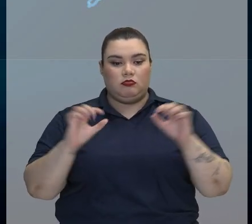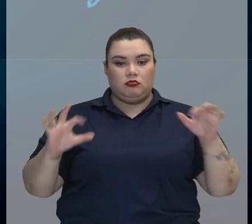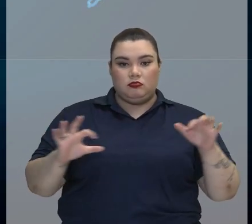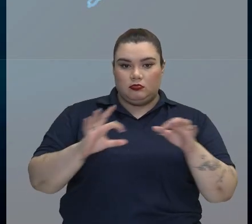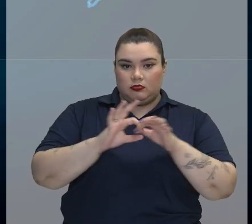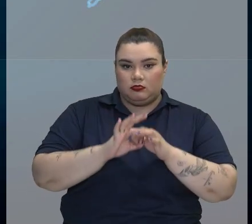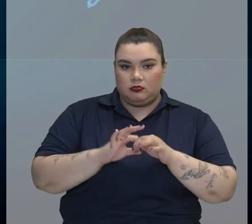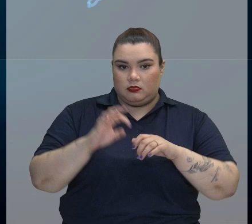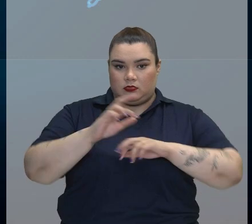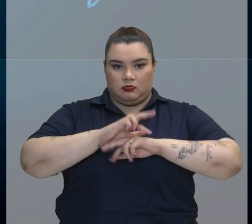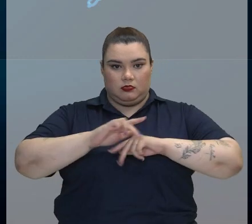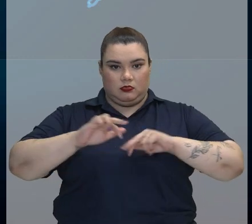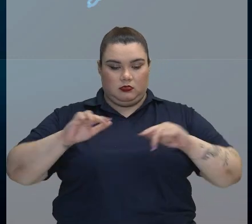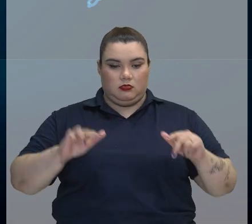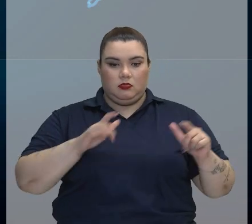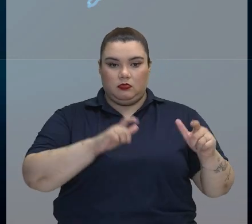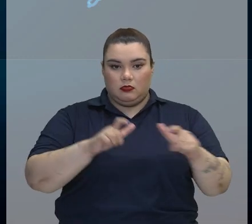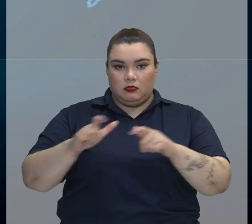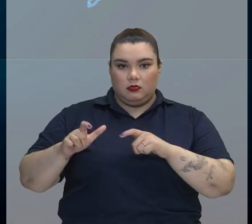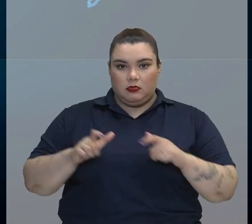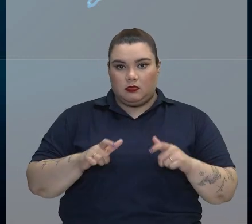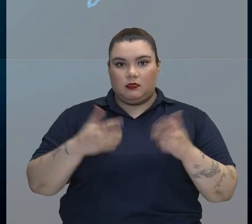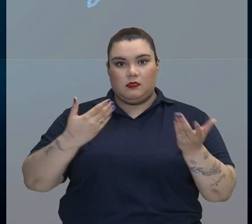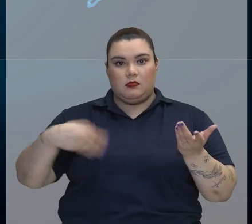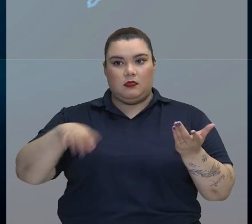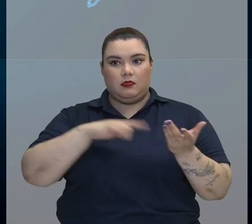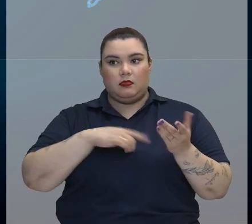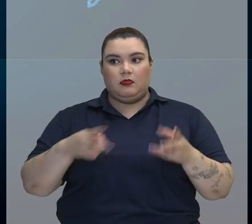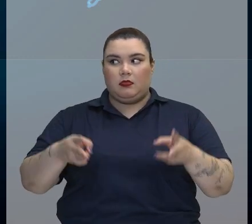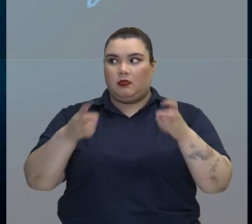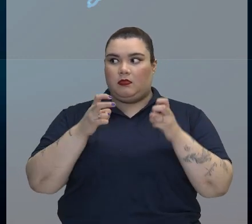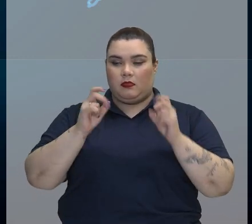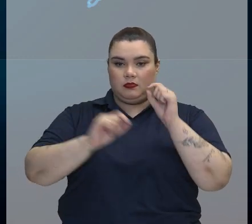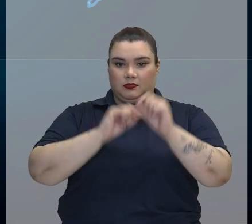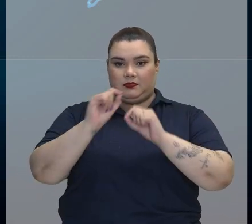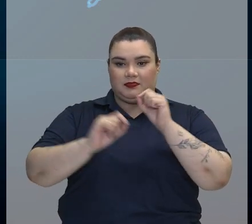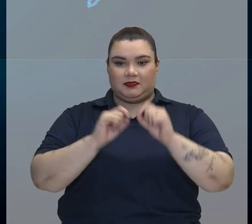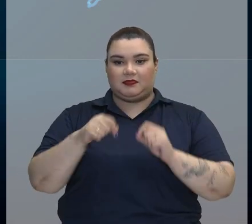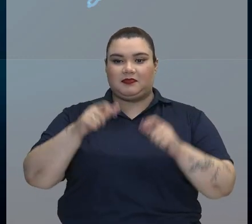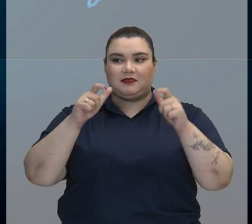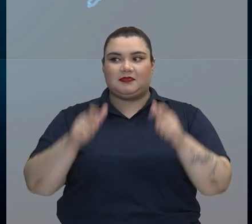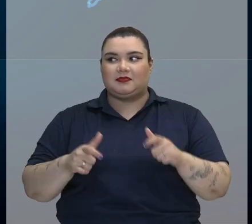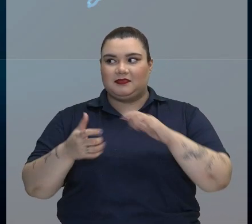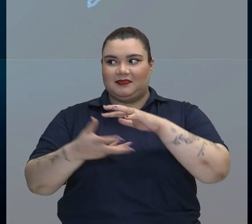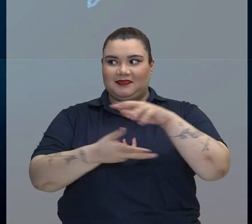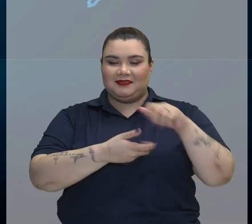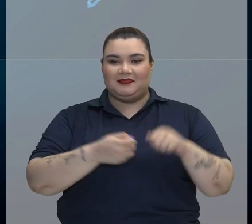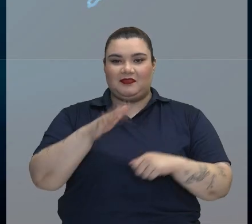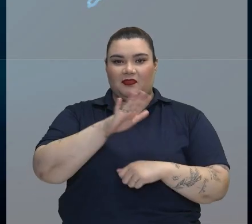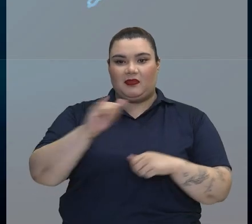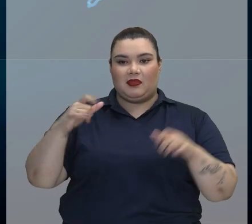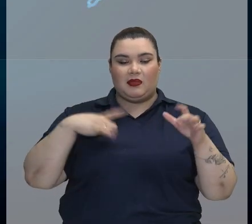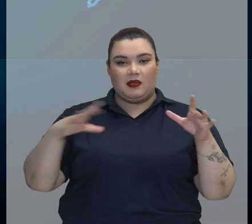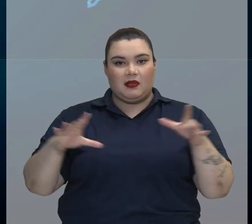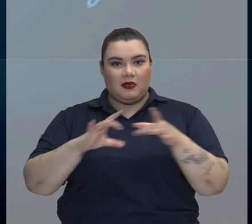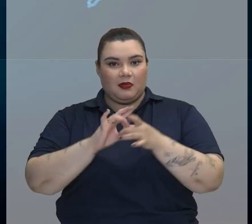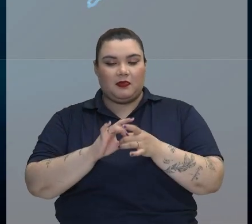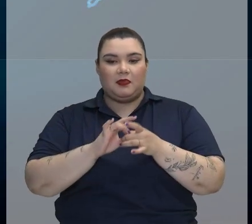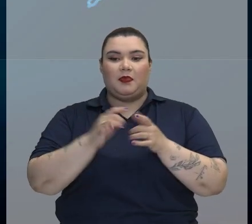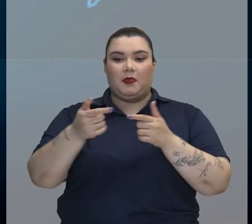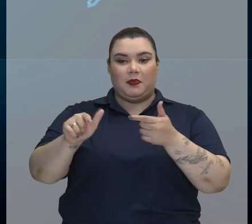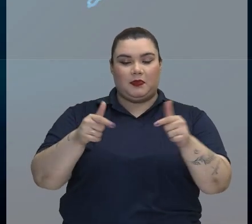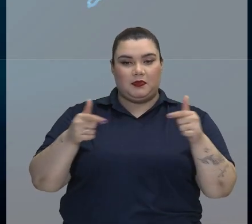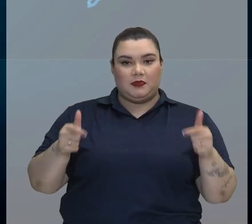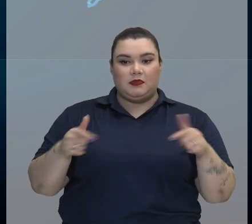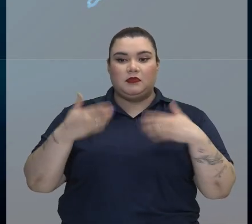interligar diversos territórios, a gente vai verificar que um lugar no mundo vai estar conectado a outro. Então,